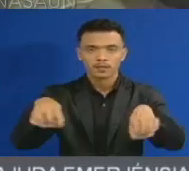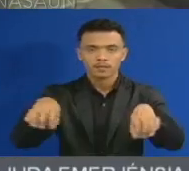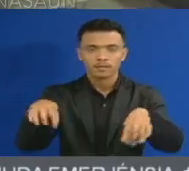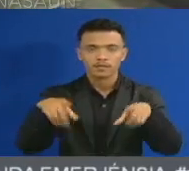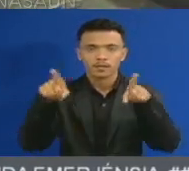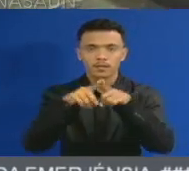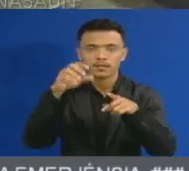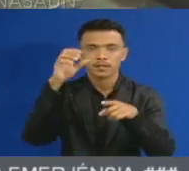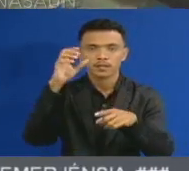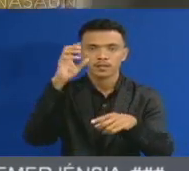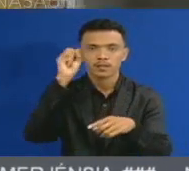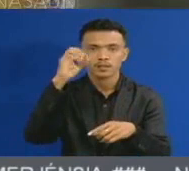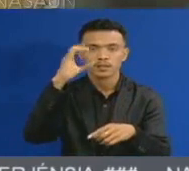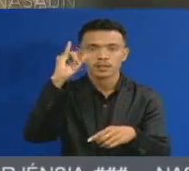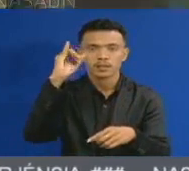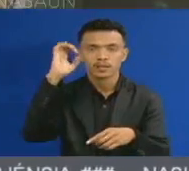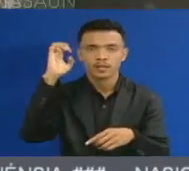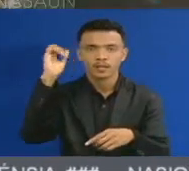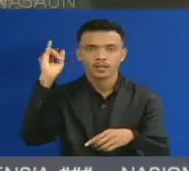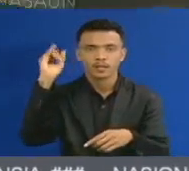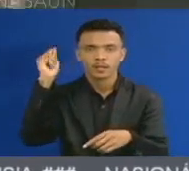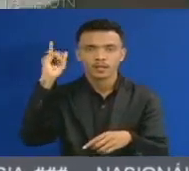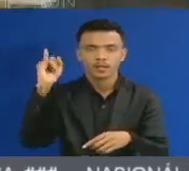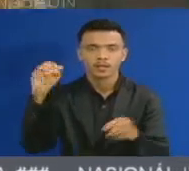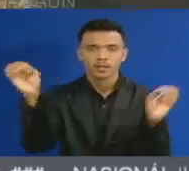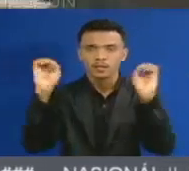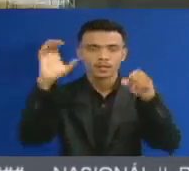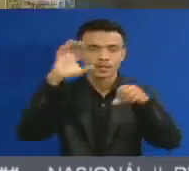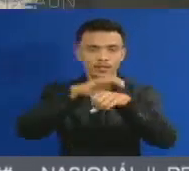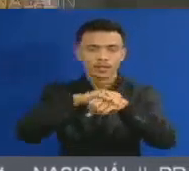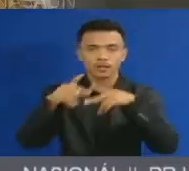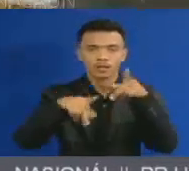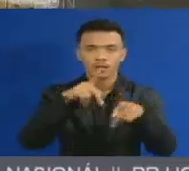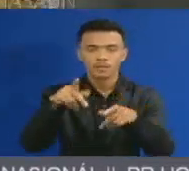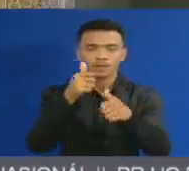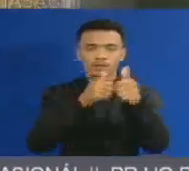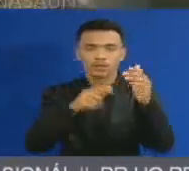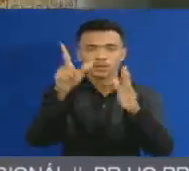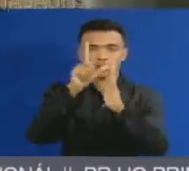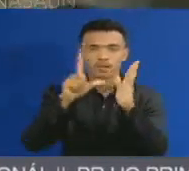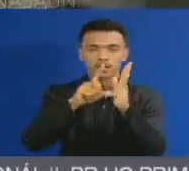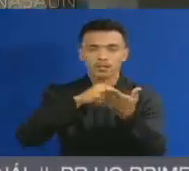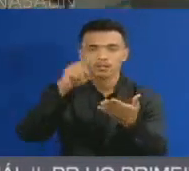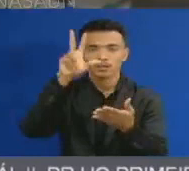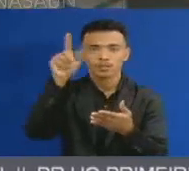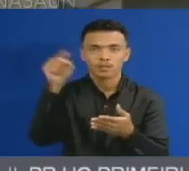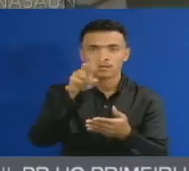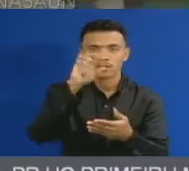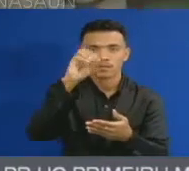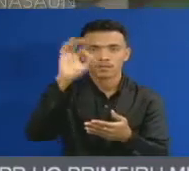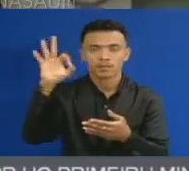hanesan CAI, la os atu captura EMA. Enquanto tu lei número tolo barra rihun ruasia conaba